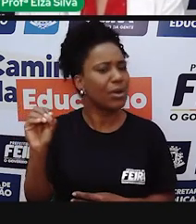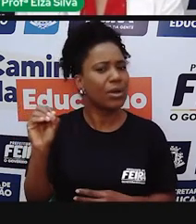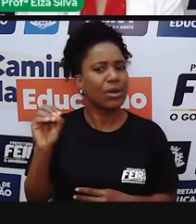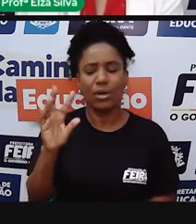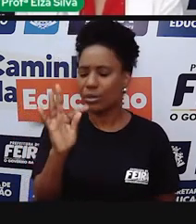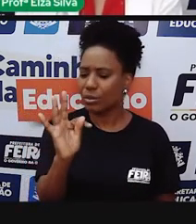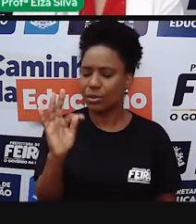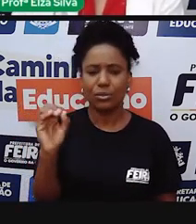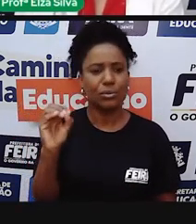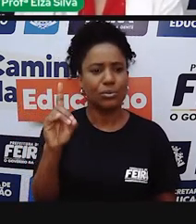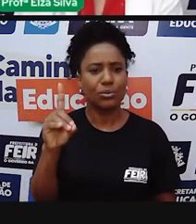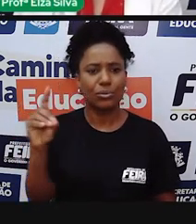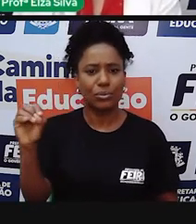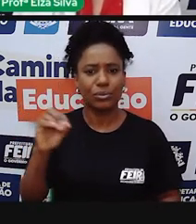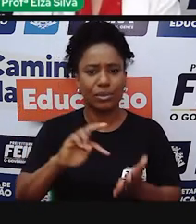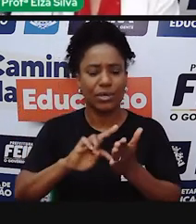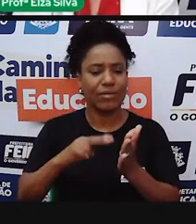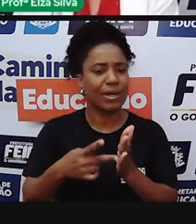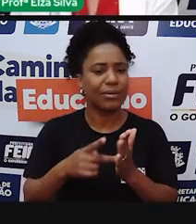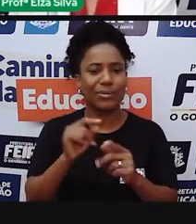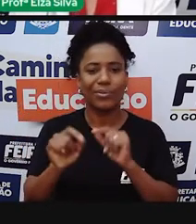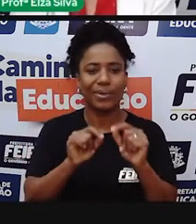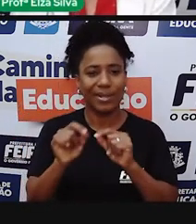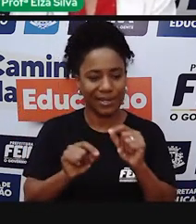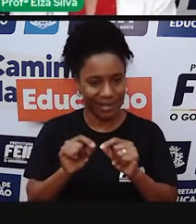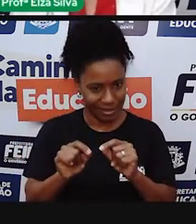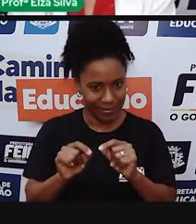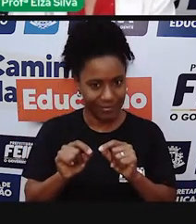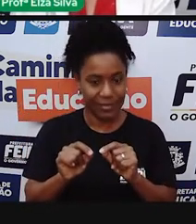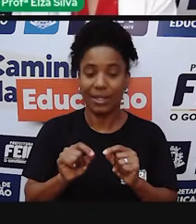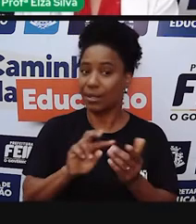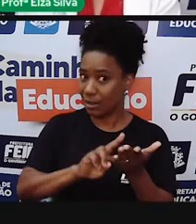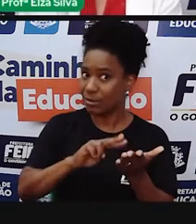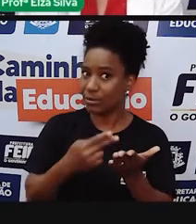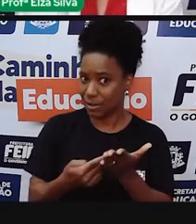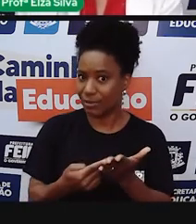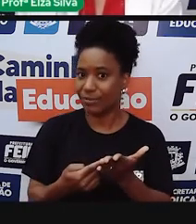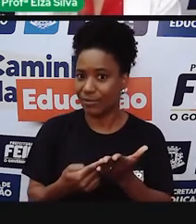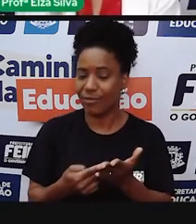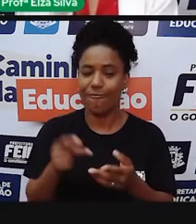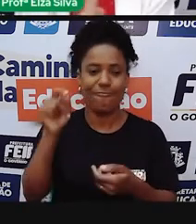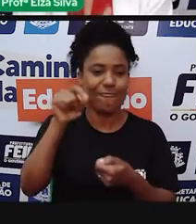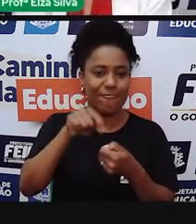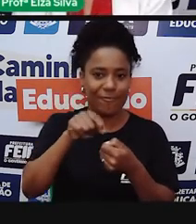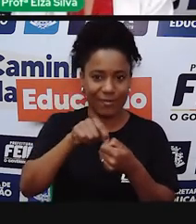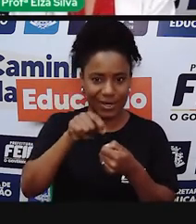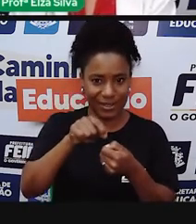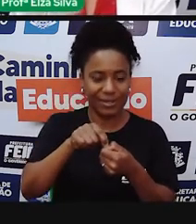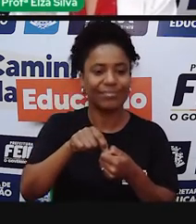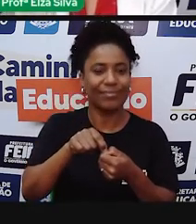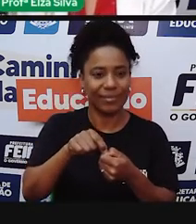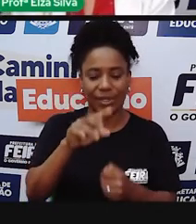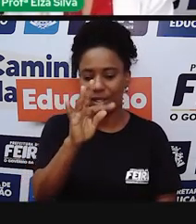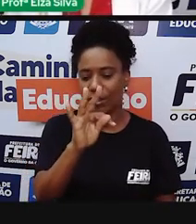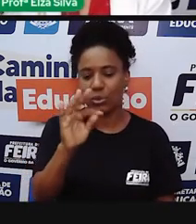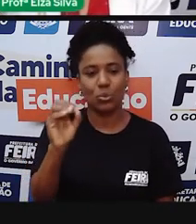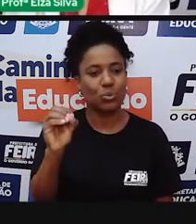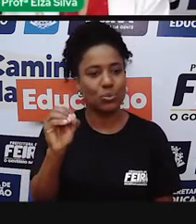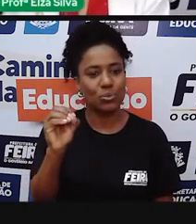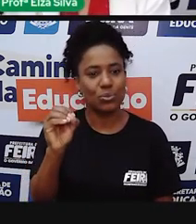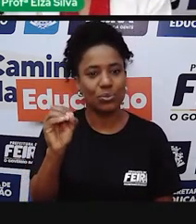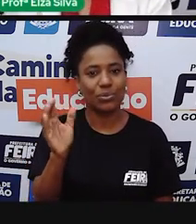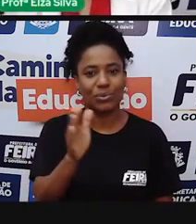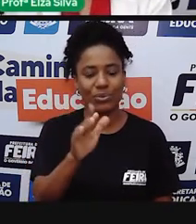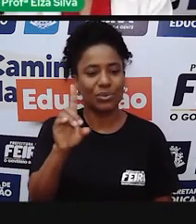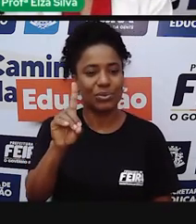significa para nós, se nós formos ao dicionário, o verbo fazer. To do, tirando o to, a gente utiliza também como